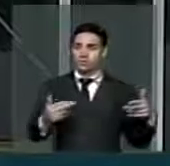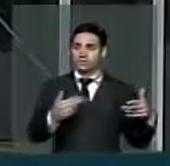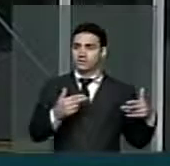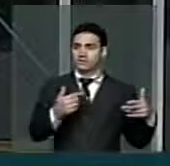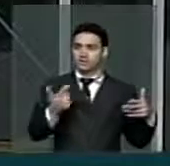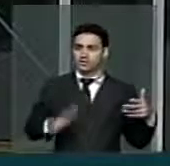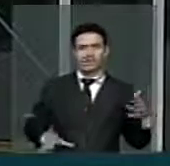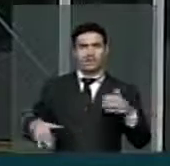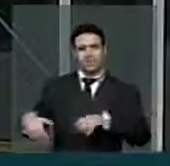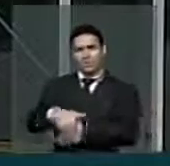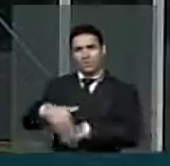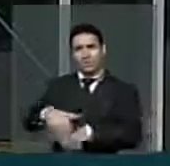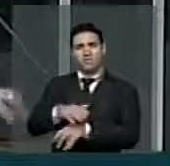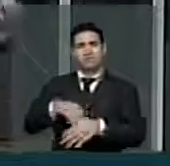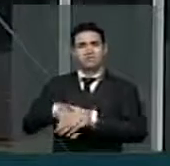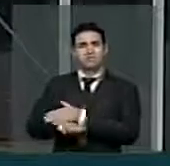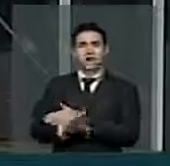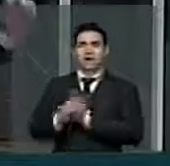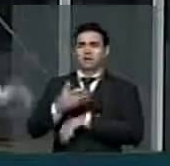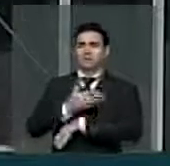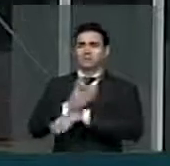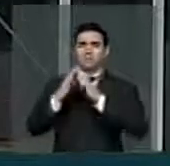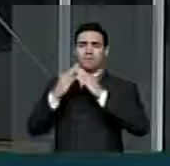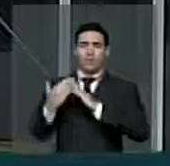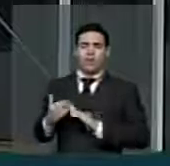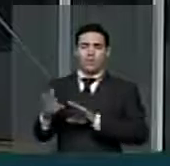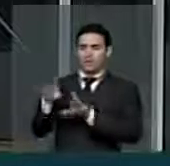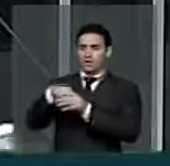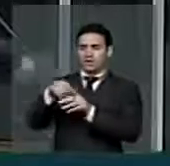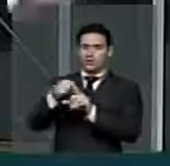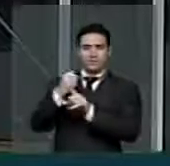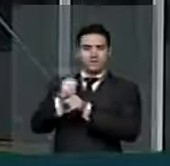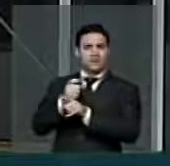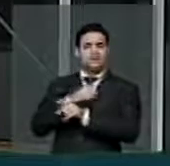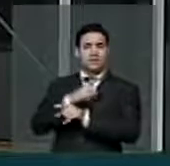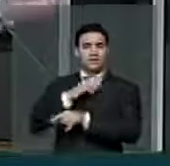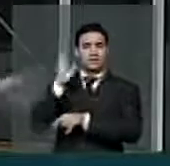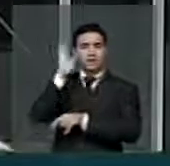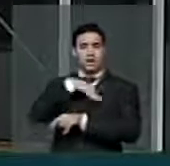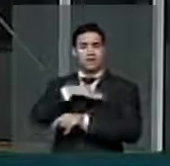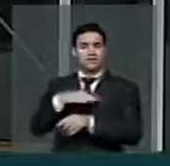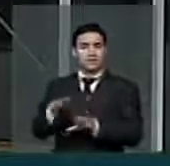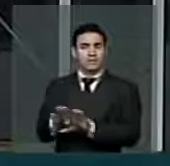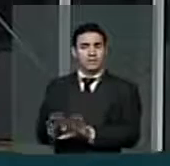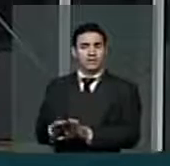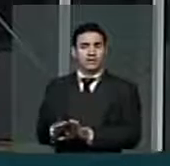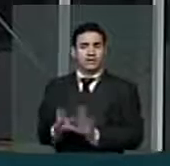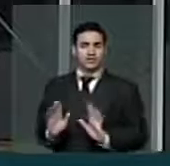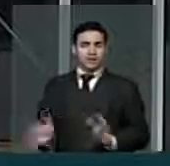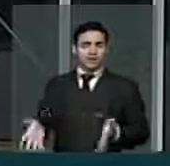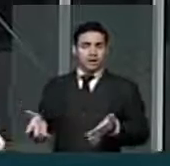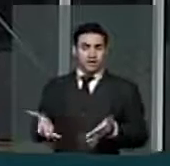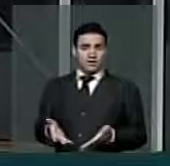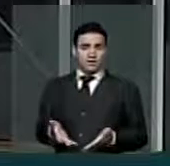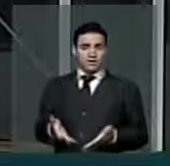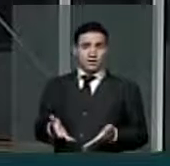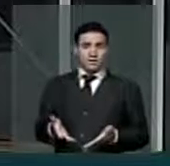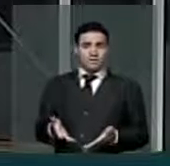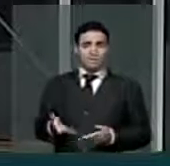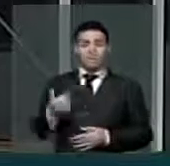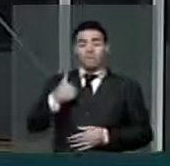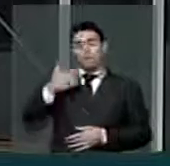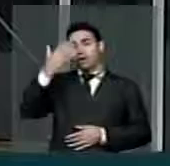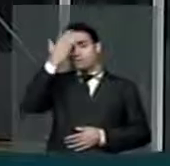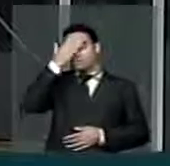nas ruas, nos morros e na própria sociedade paralela em que ele vive. Eu entendo